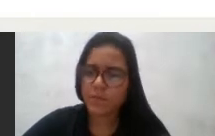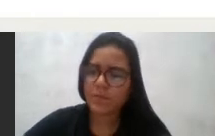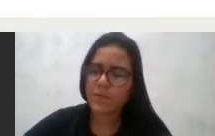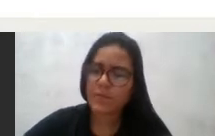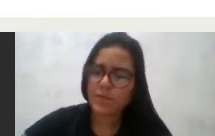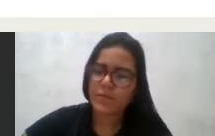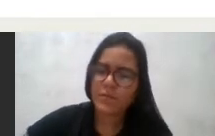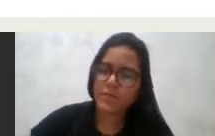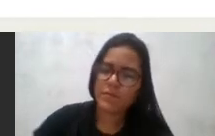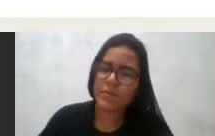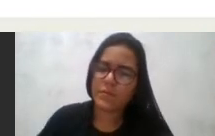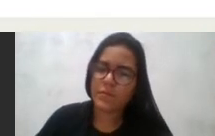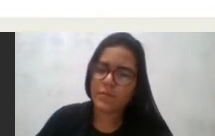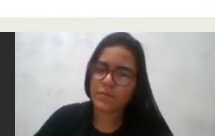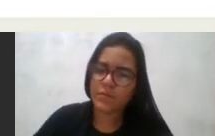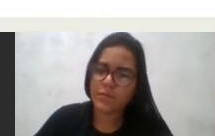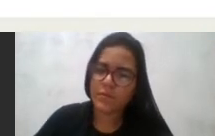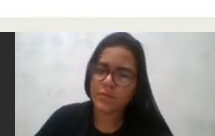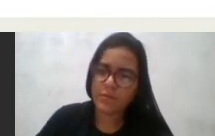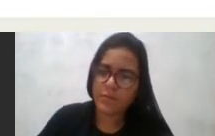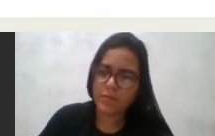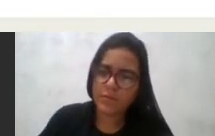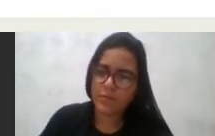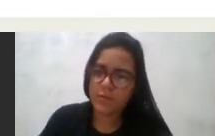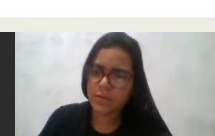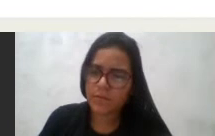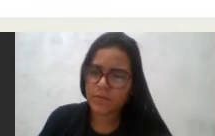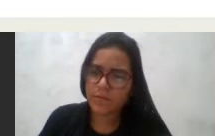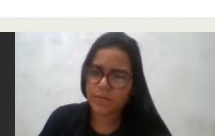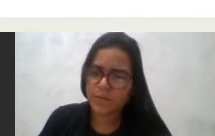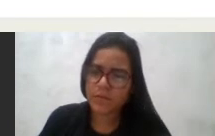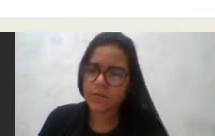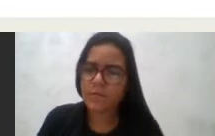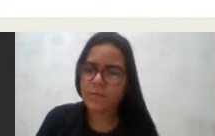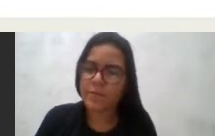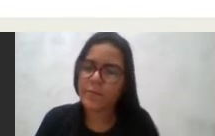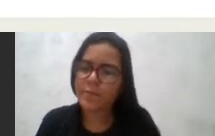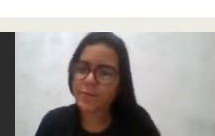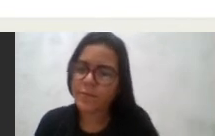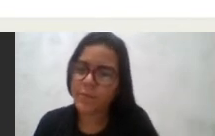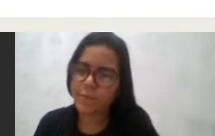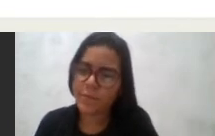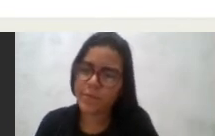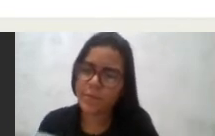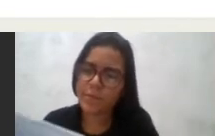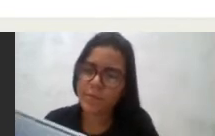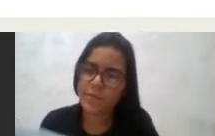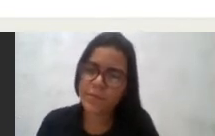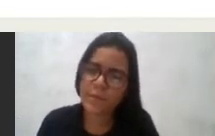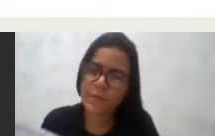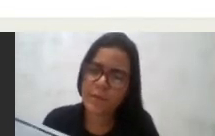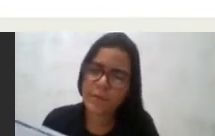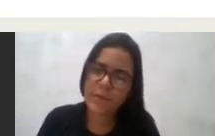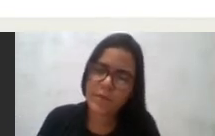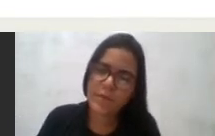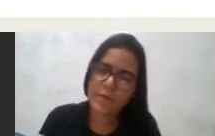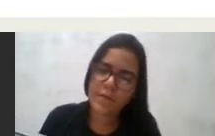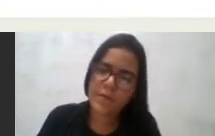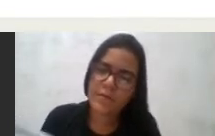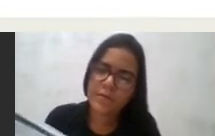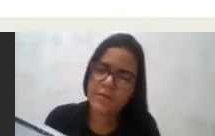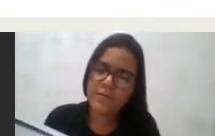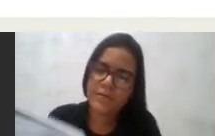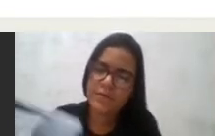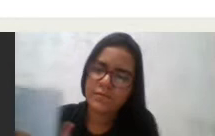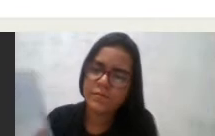a aula de vocês aqui para tentar acessar e mostrar o meu vídeo. É mais fácil.